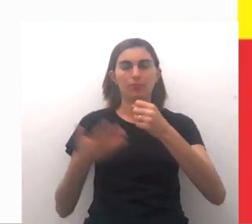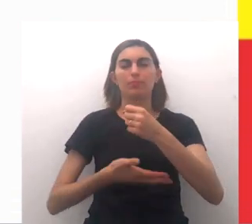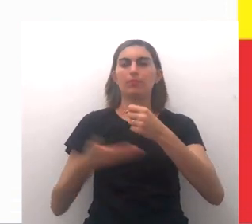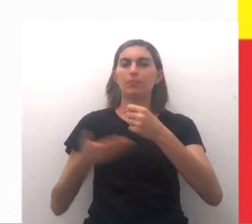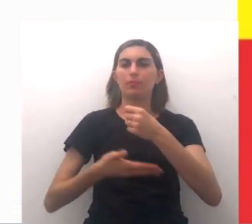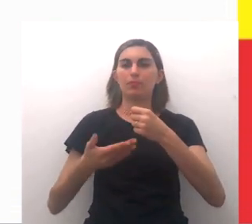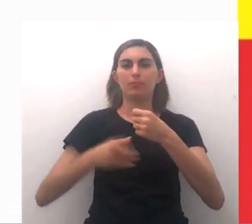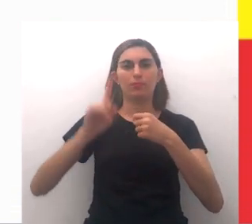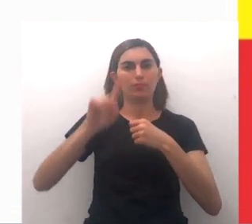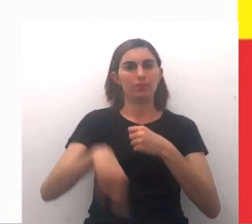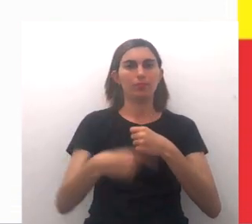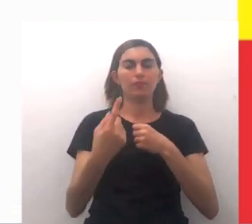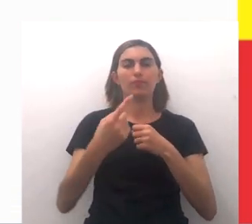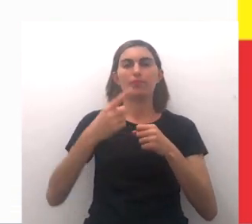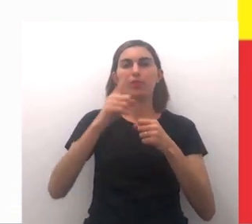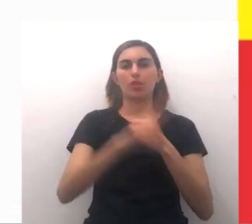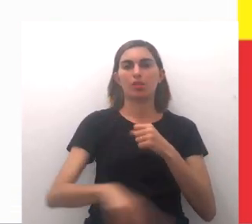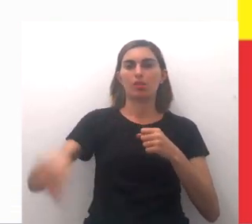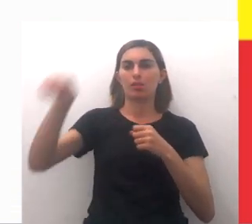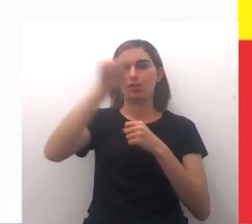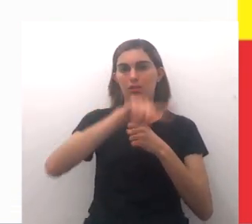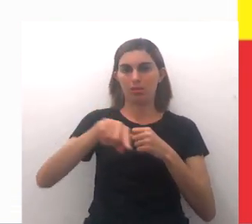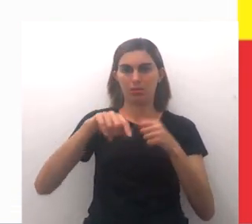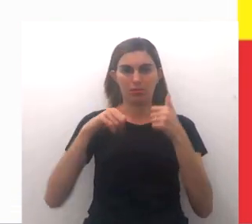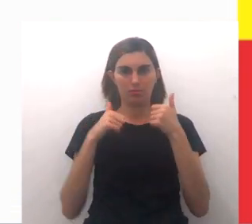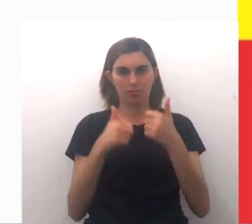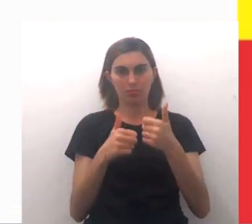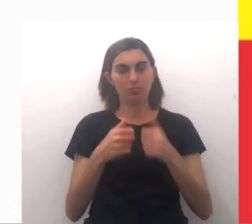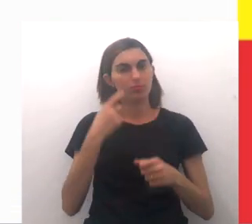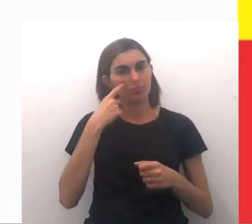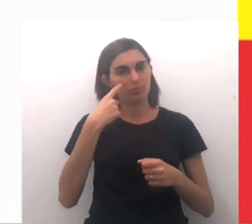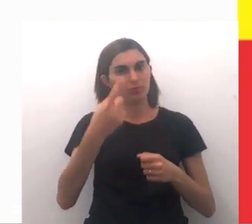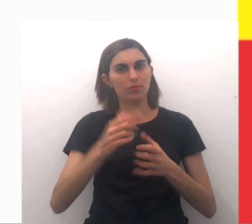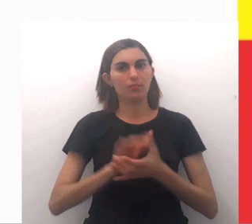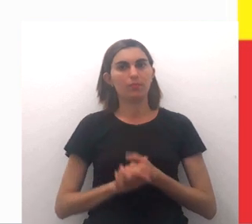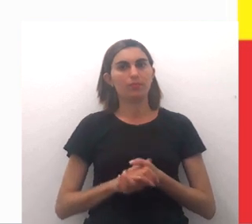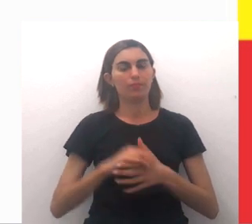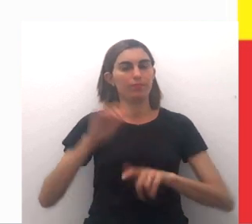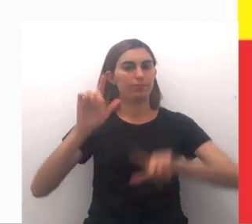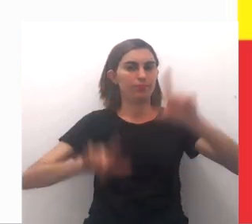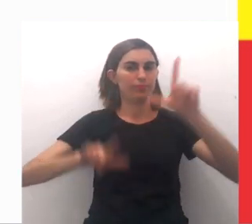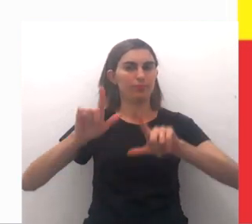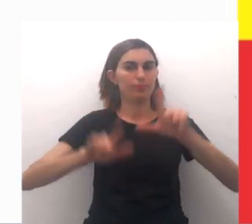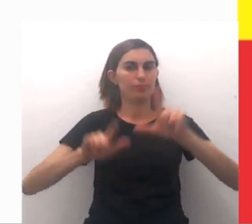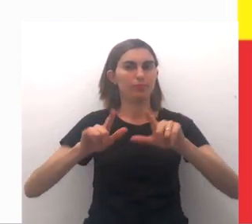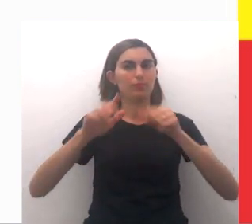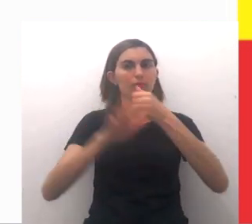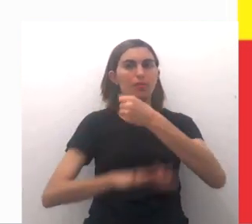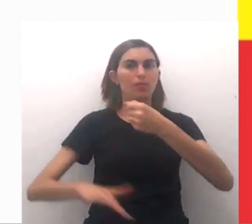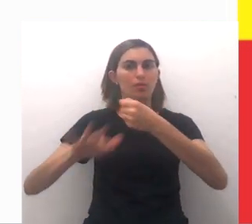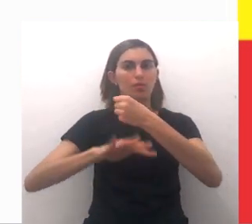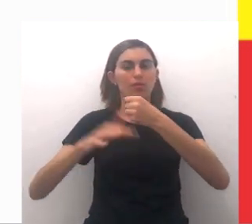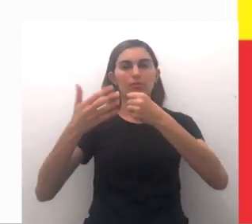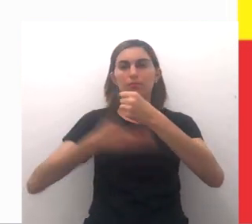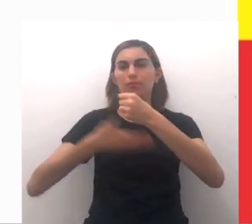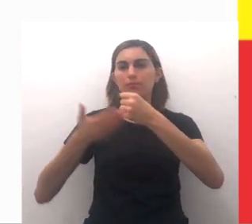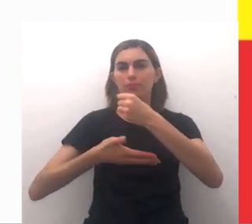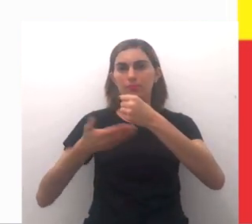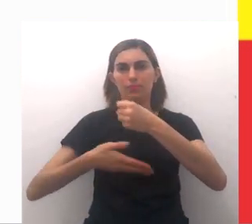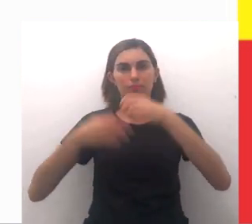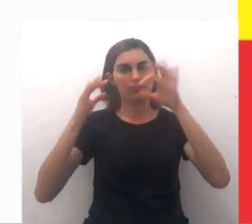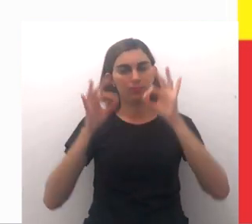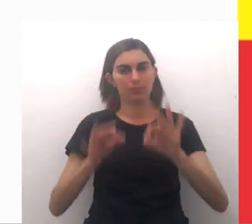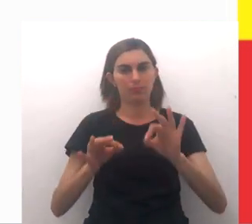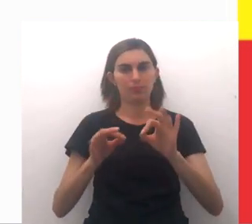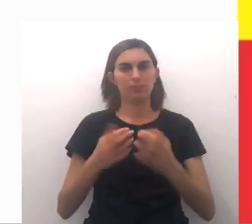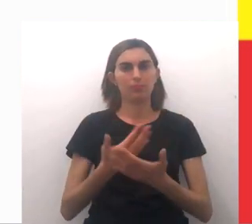é um círculo, beleza? Então, ó, veja aí na tela o seguinte, ó, que vou ter a área da base, certo?